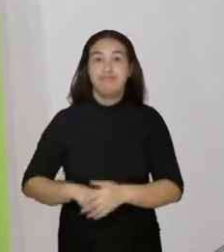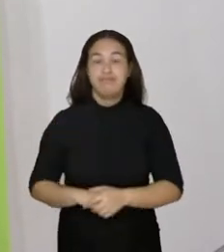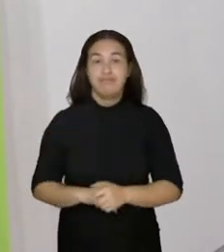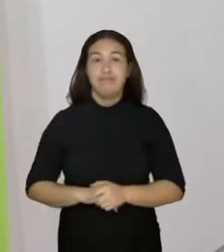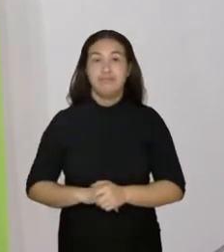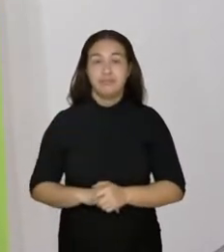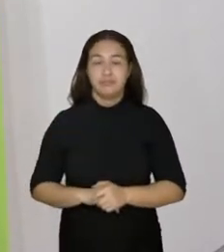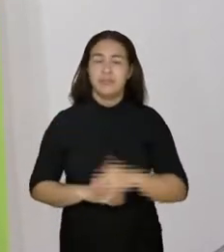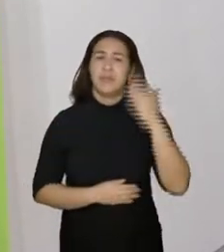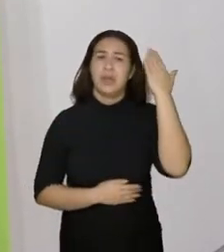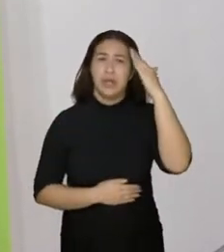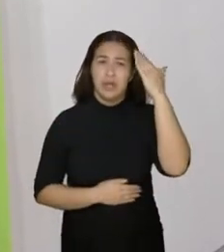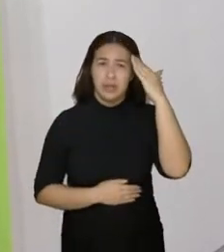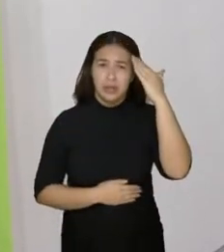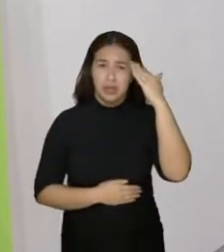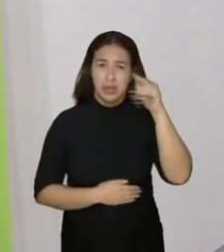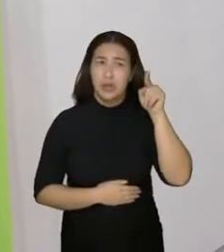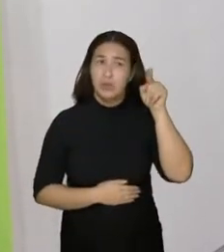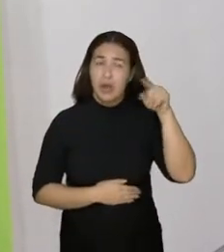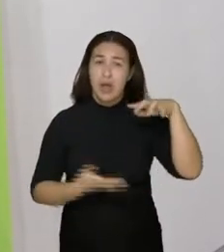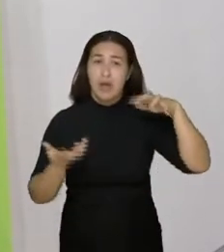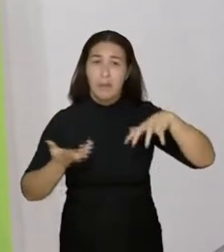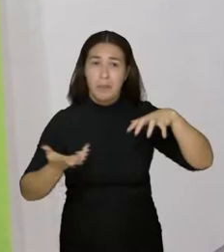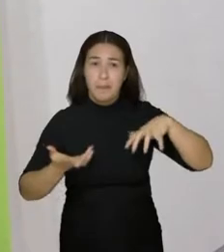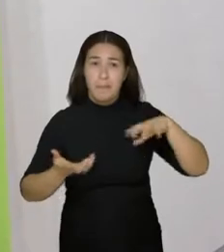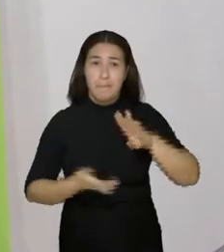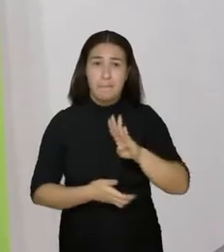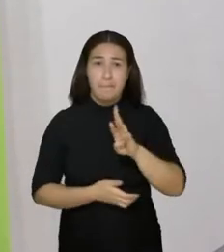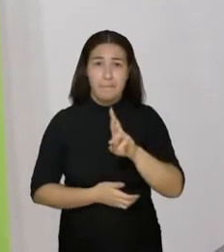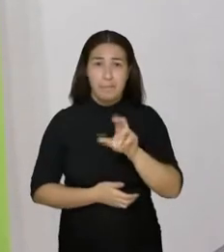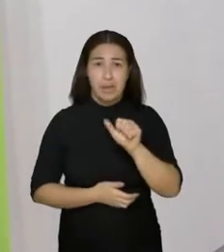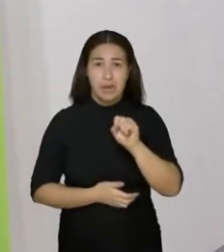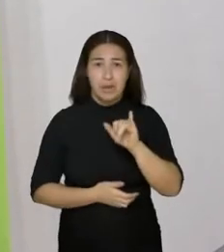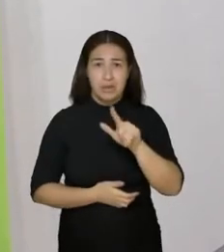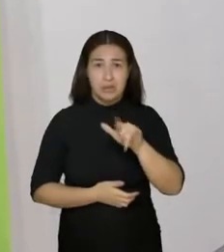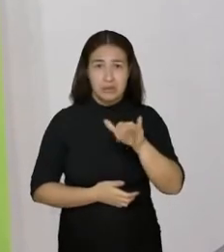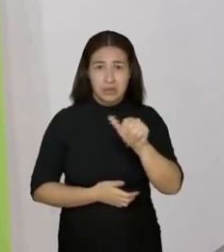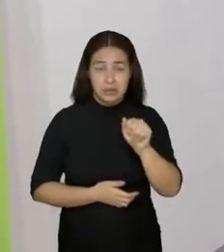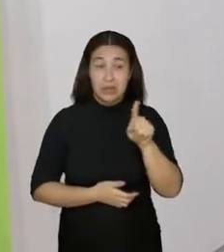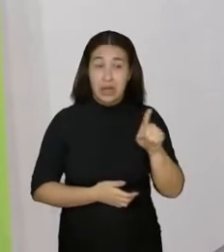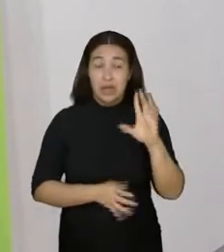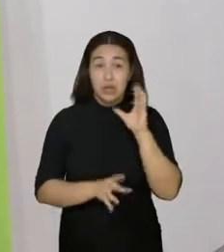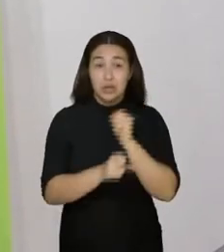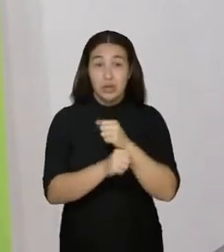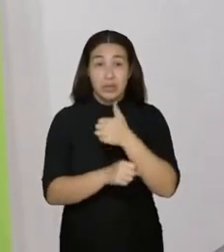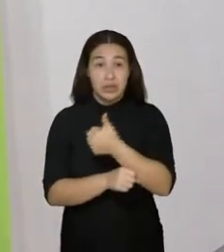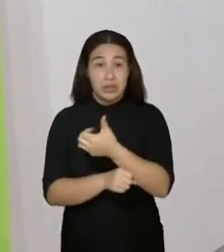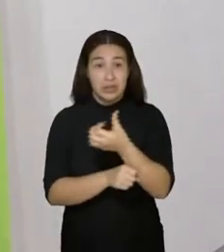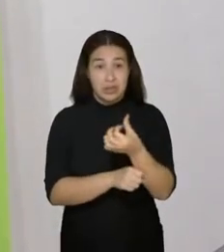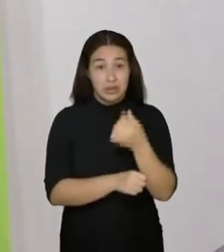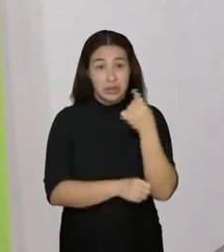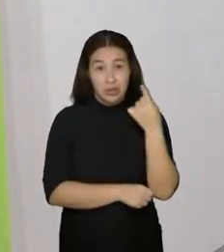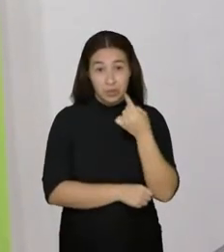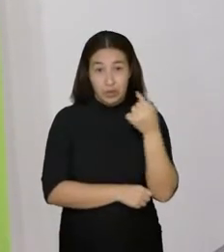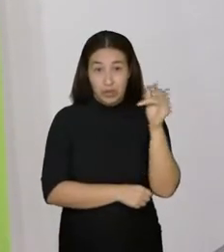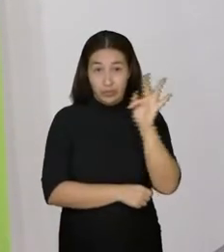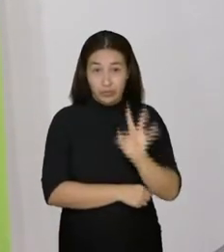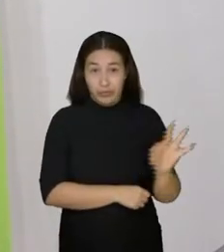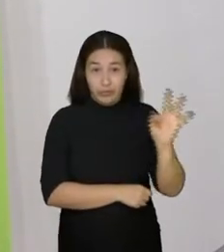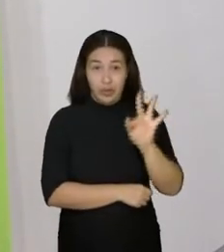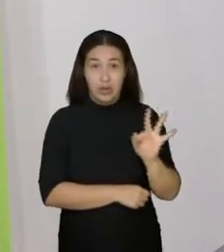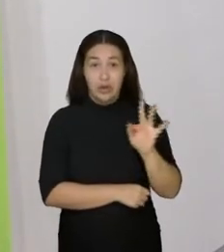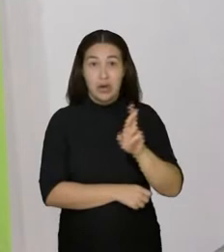entendo que estar em Brasília entre os 16 deputados eleitos representar quase